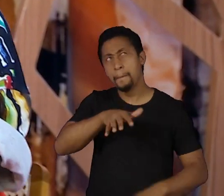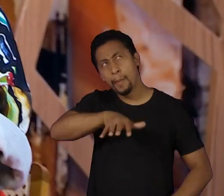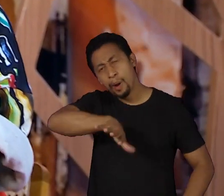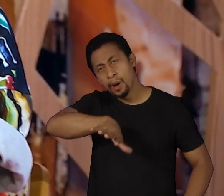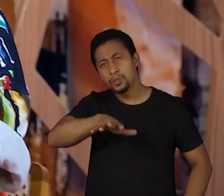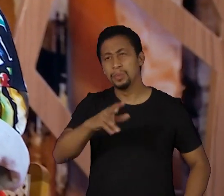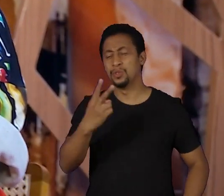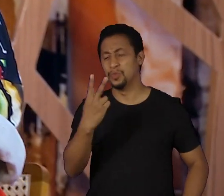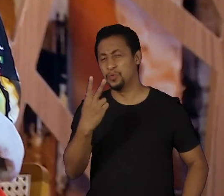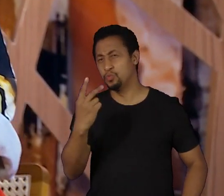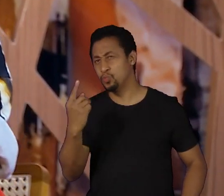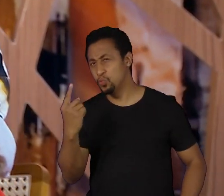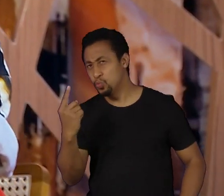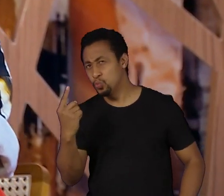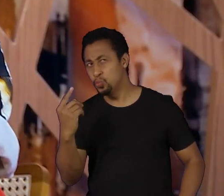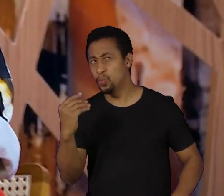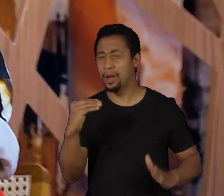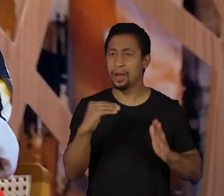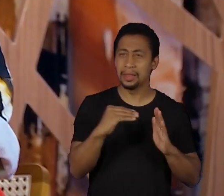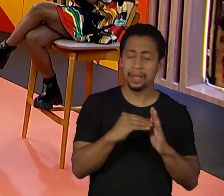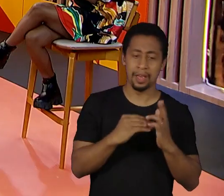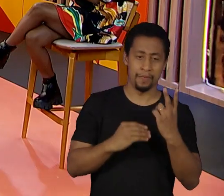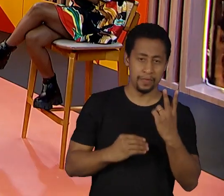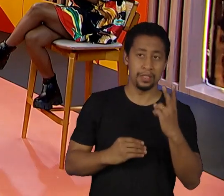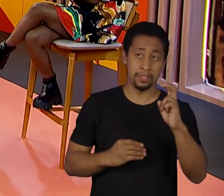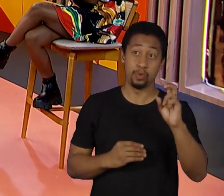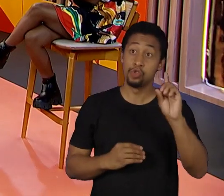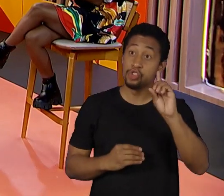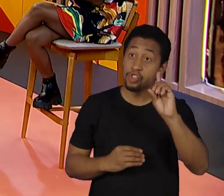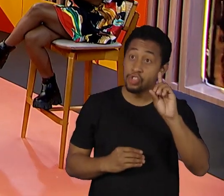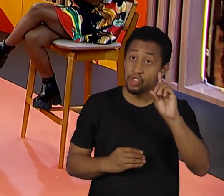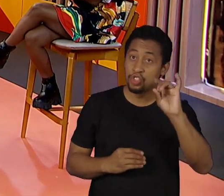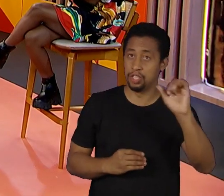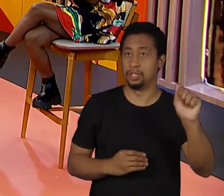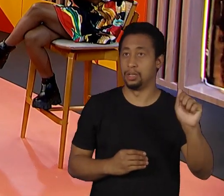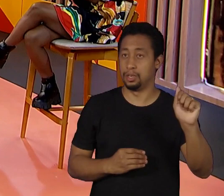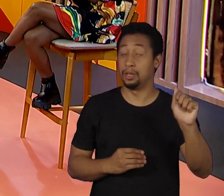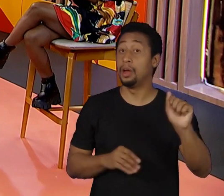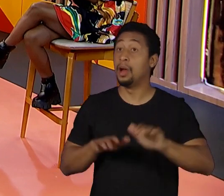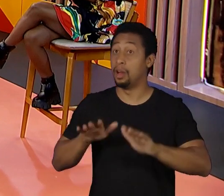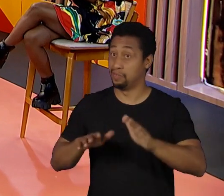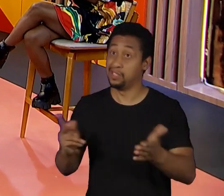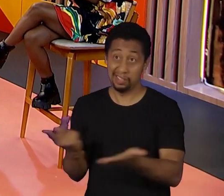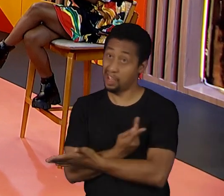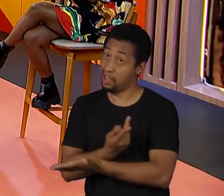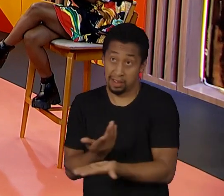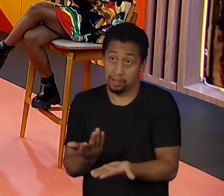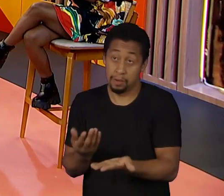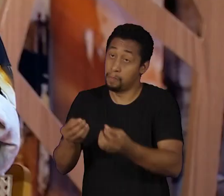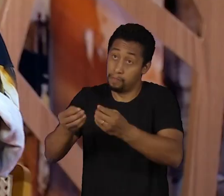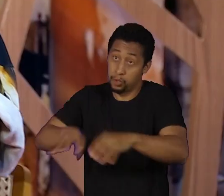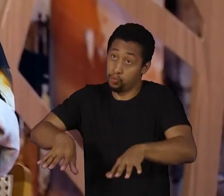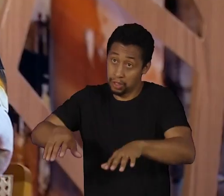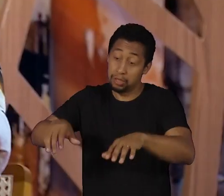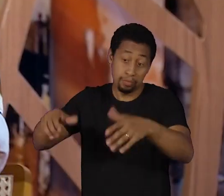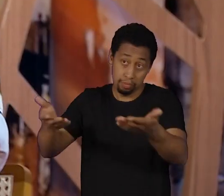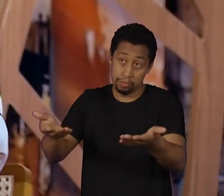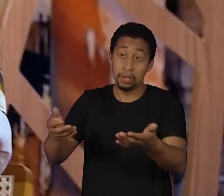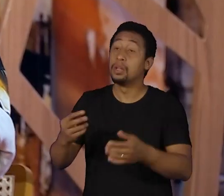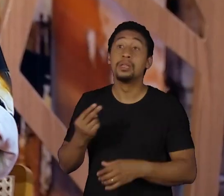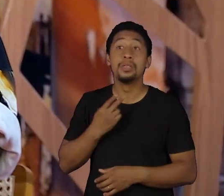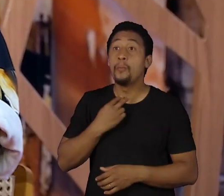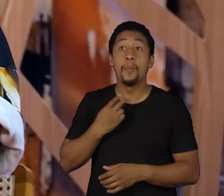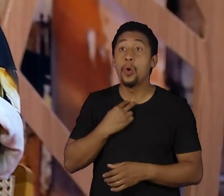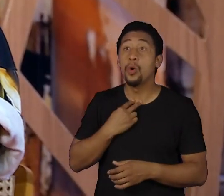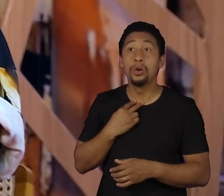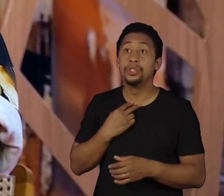de 21 a 25 dias para ficar pronta. Às vezes dá errado, às vezes dá ruim. Porque a gente não pode controlar muito a fermentação,